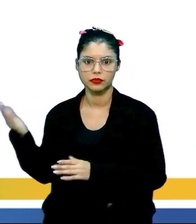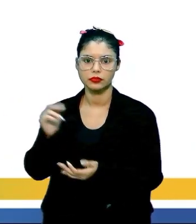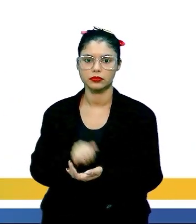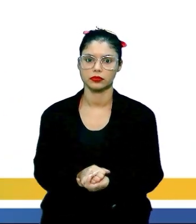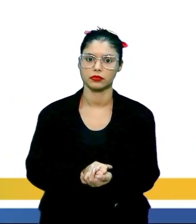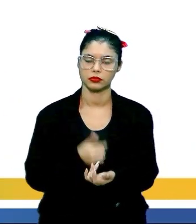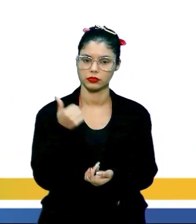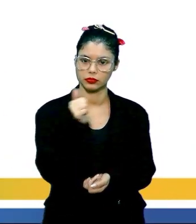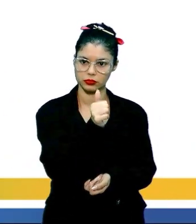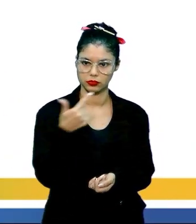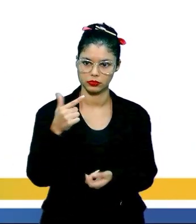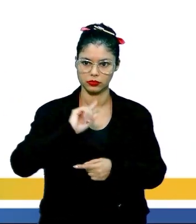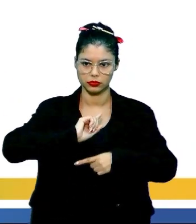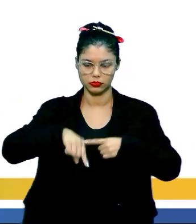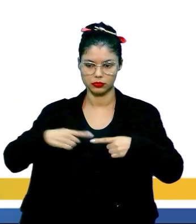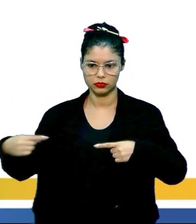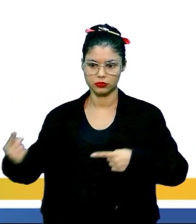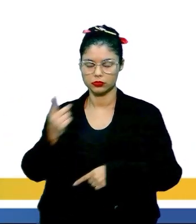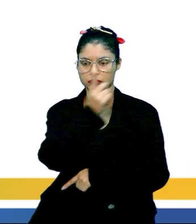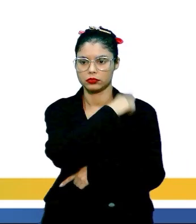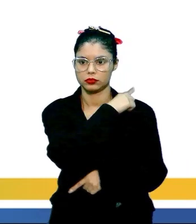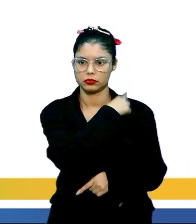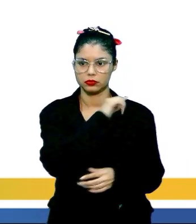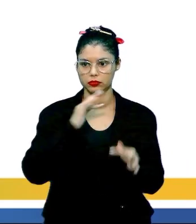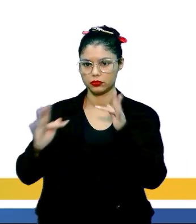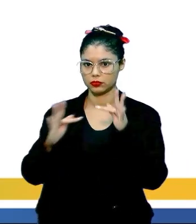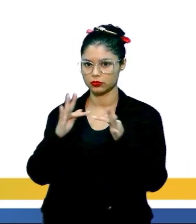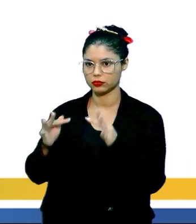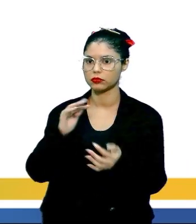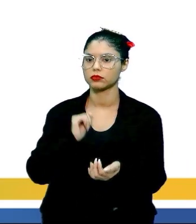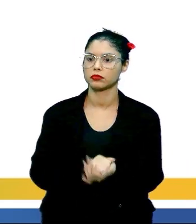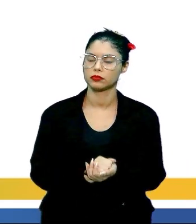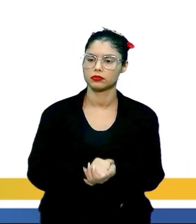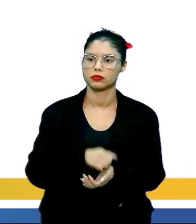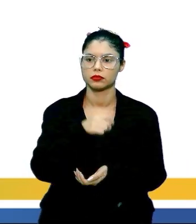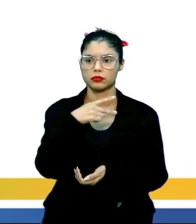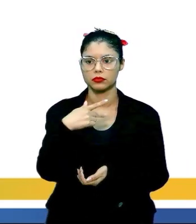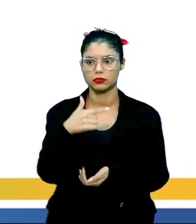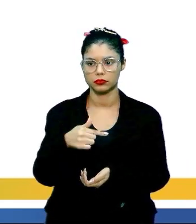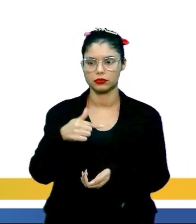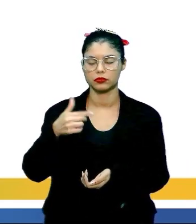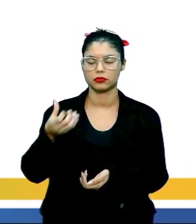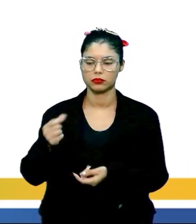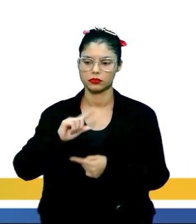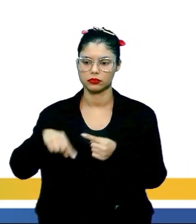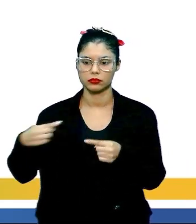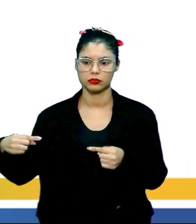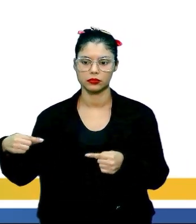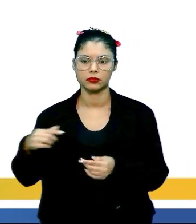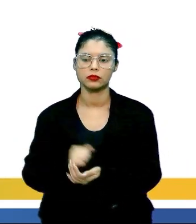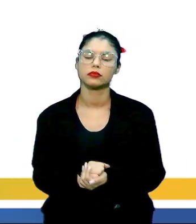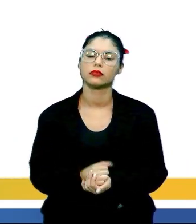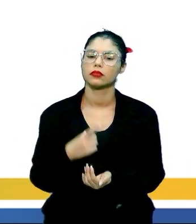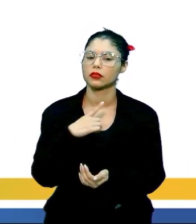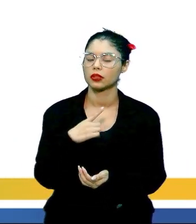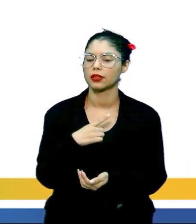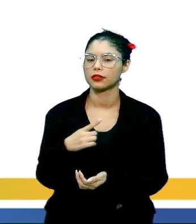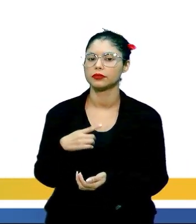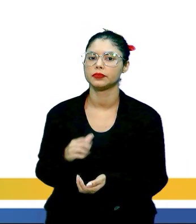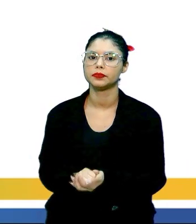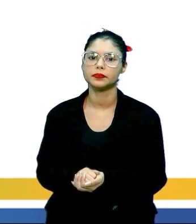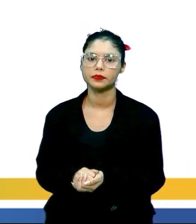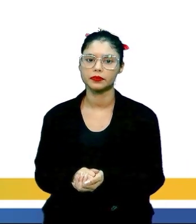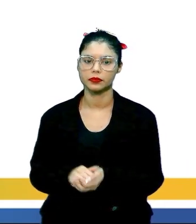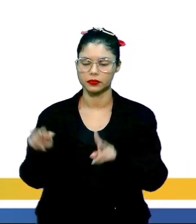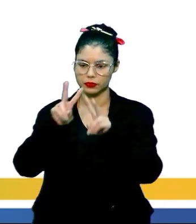Na questão 12 do livro do Aprova Enem, Ciências da Natureza, do primeiro ano, na página 76, temos o seguinte